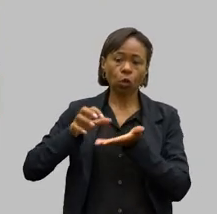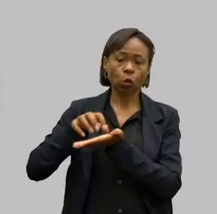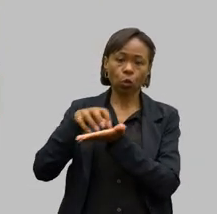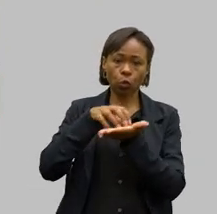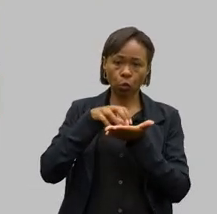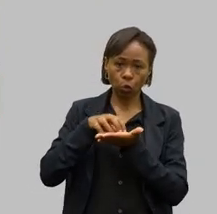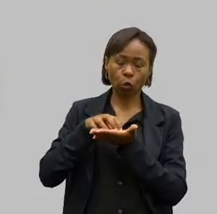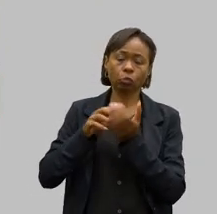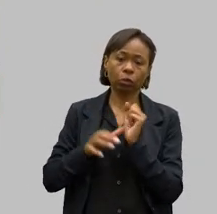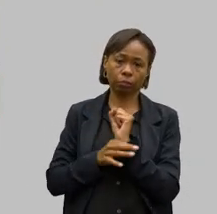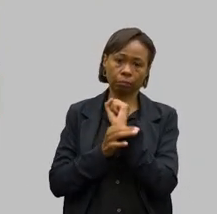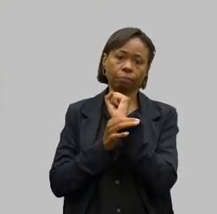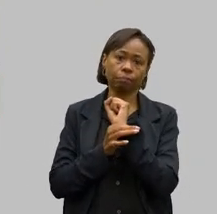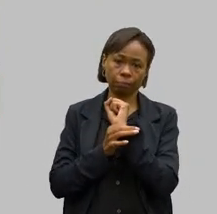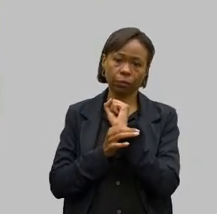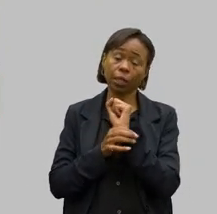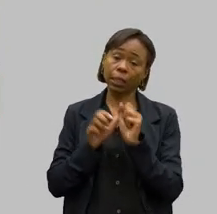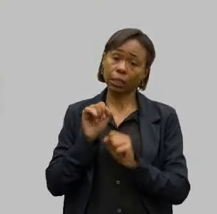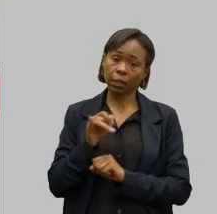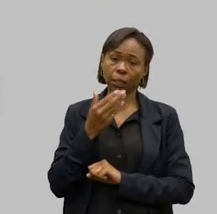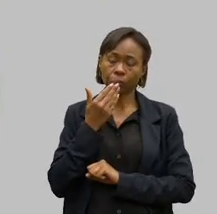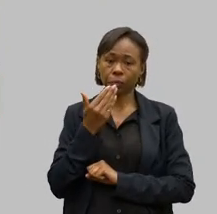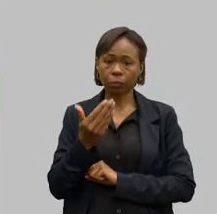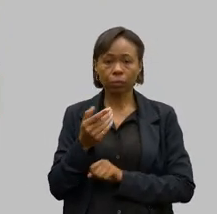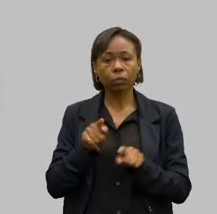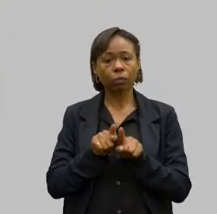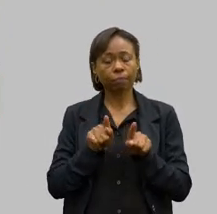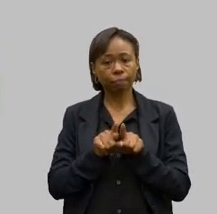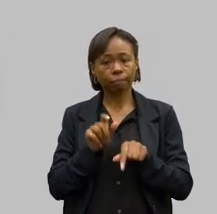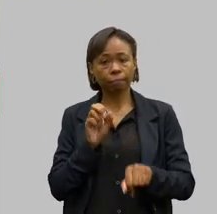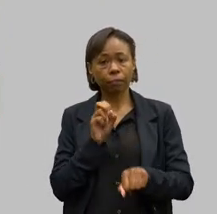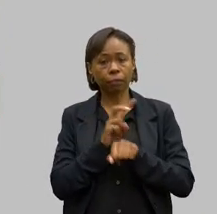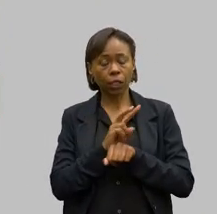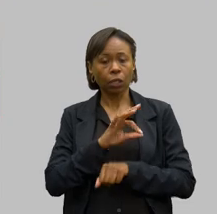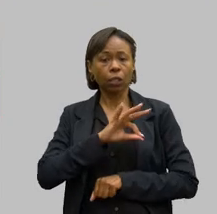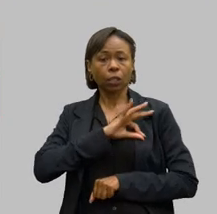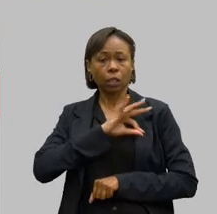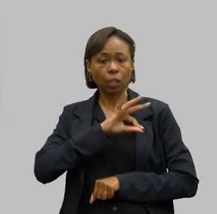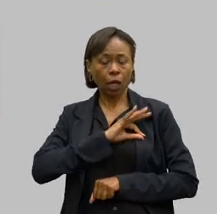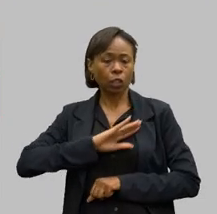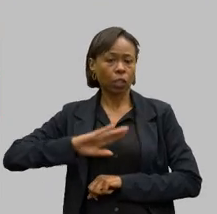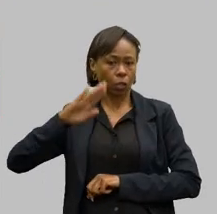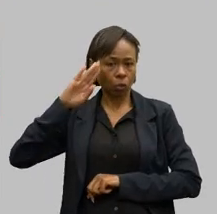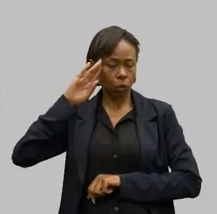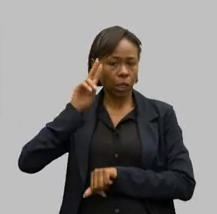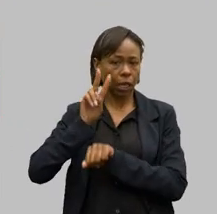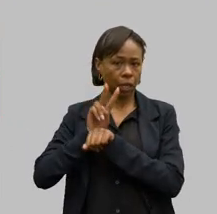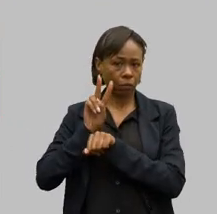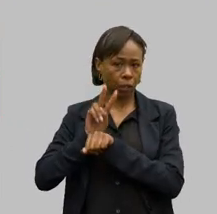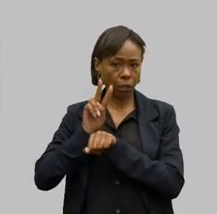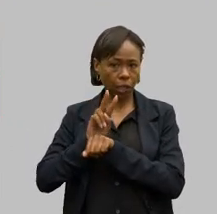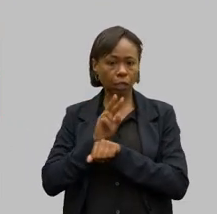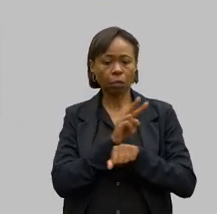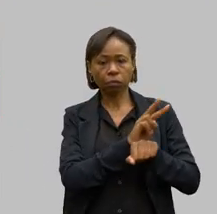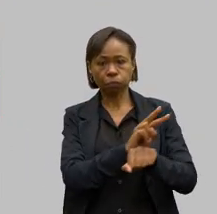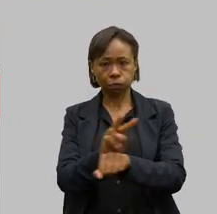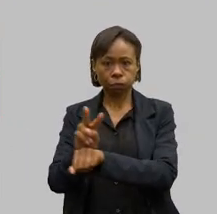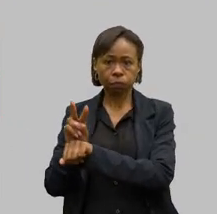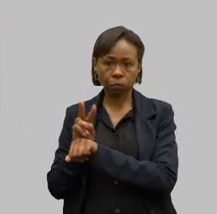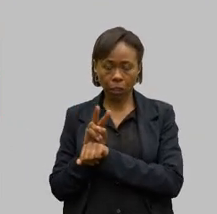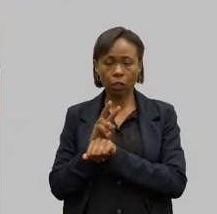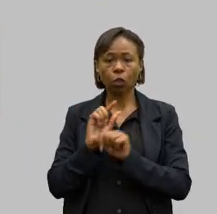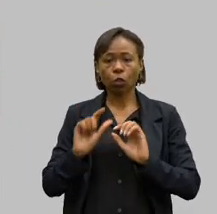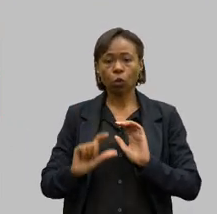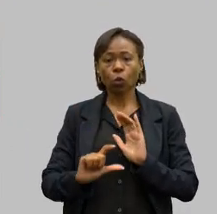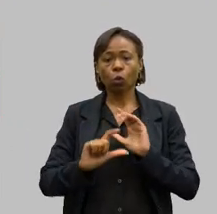quando requisitado. Designar policial militar da reserva remunerada para o serviço ativo, observado e disposto nos parados